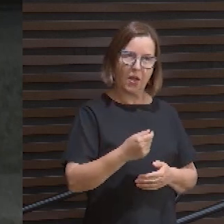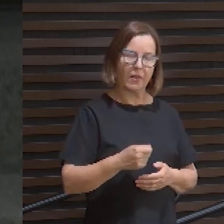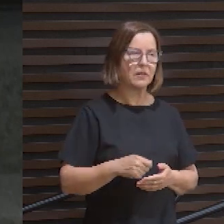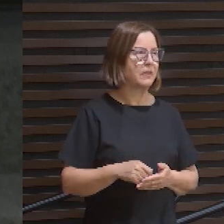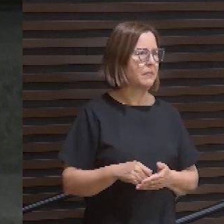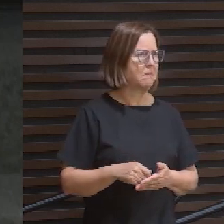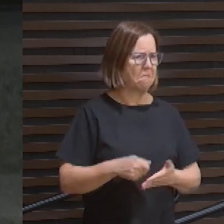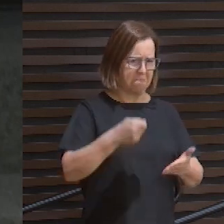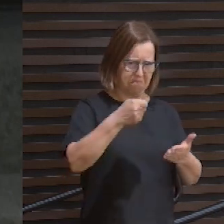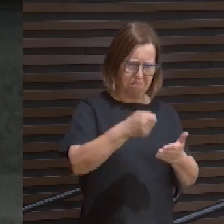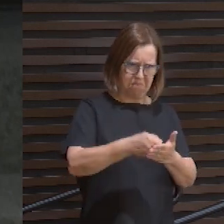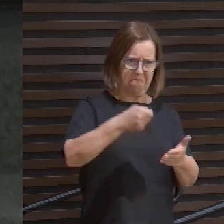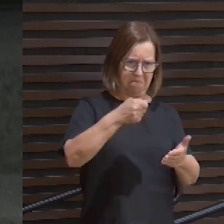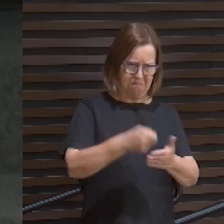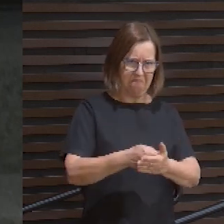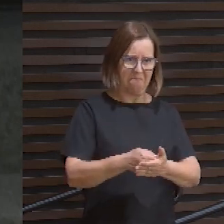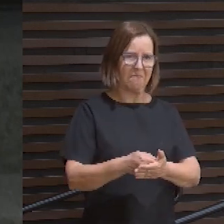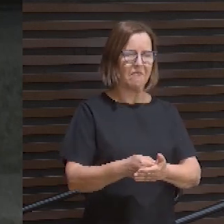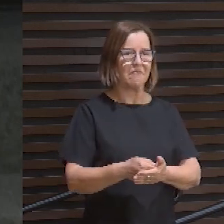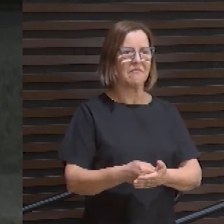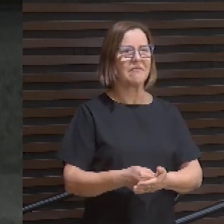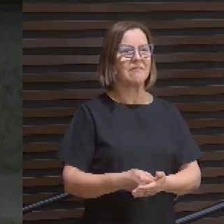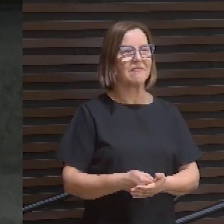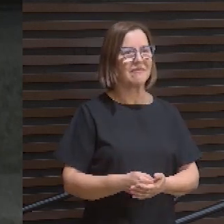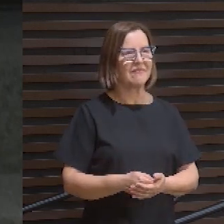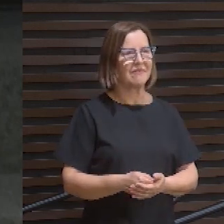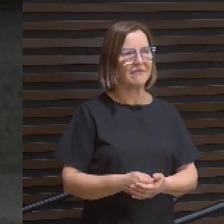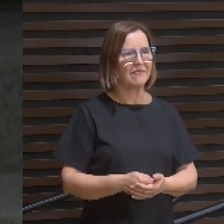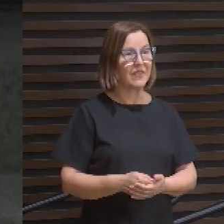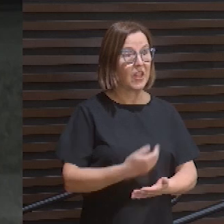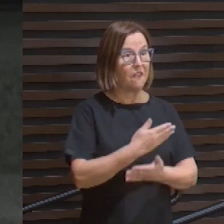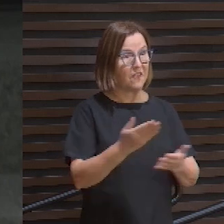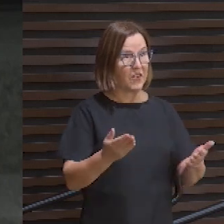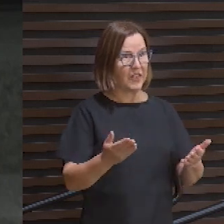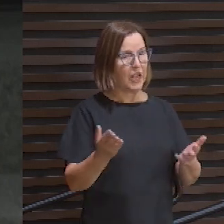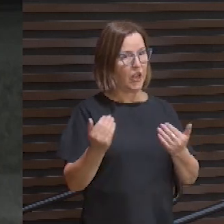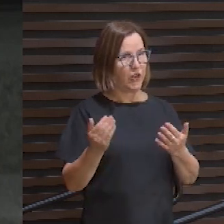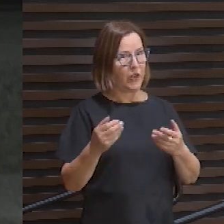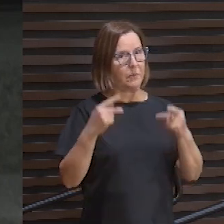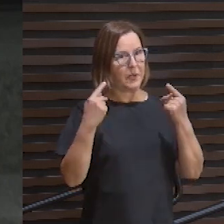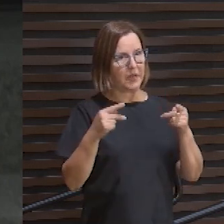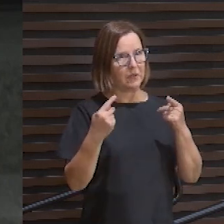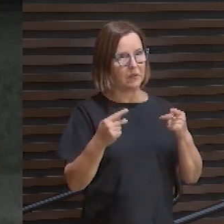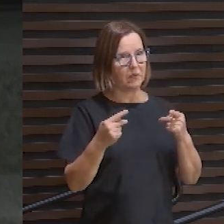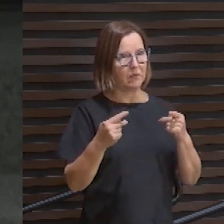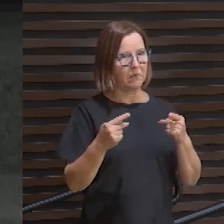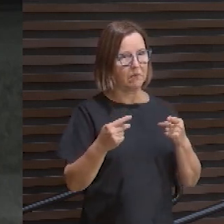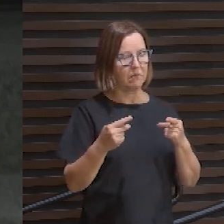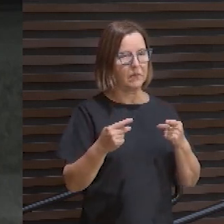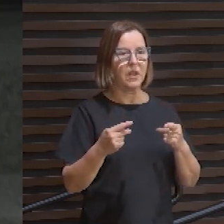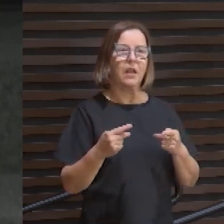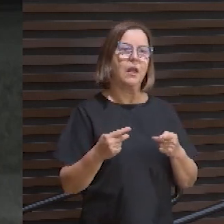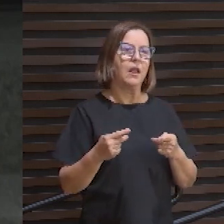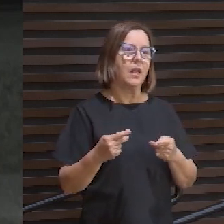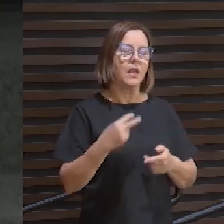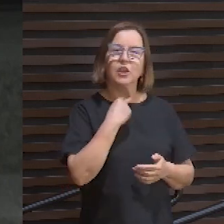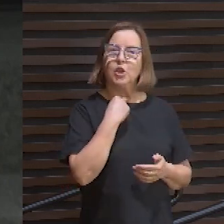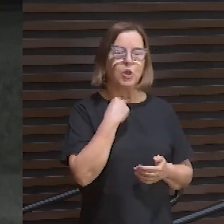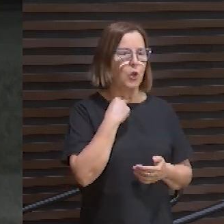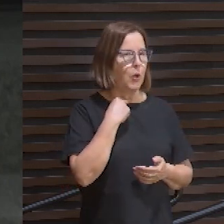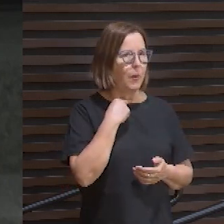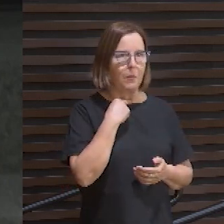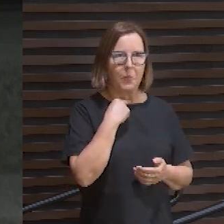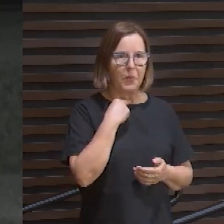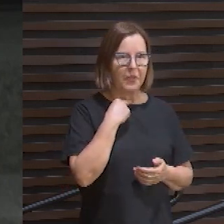disso. Escutou vocês, jovens pregadores? Não podemos sair disso. Dr. Fernando